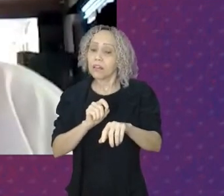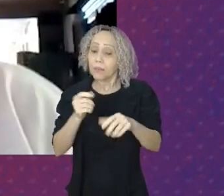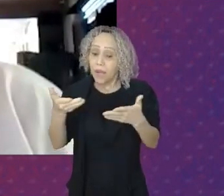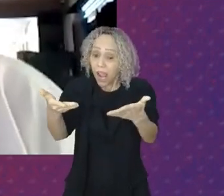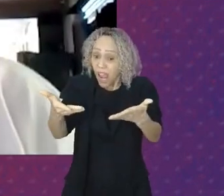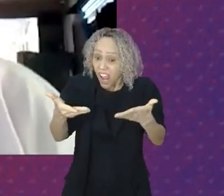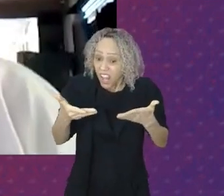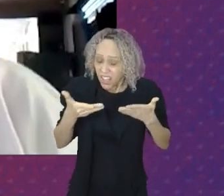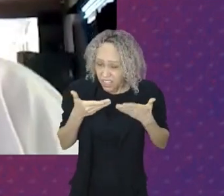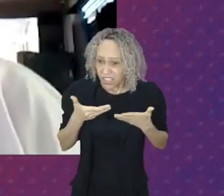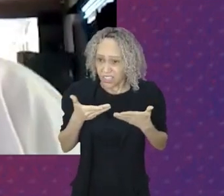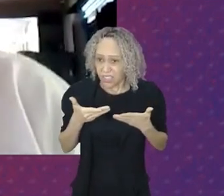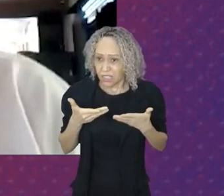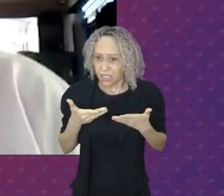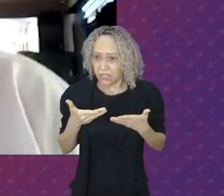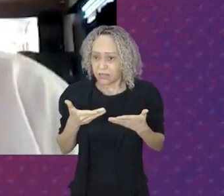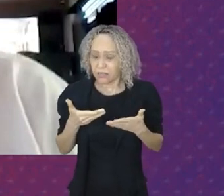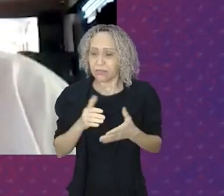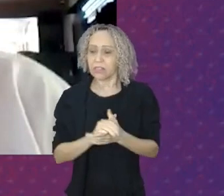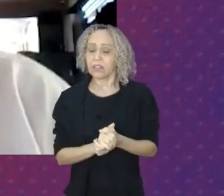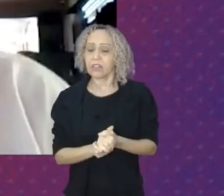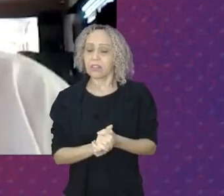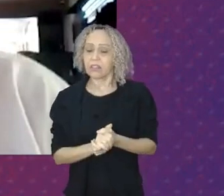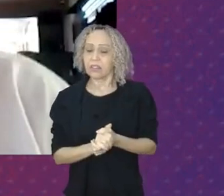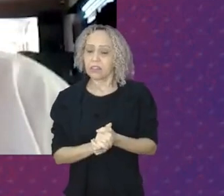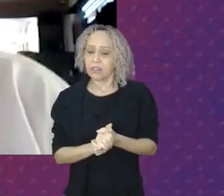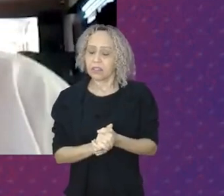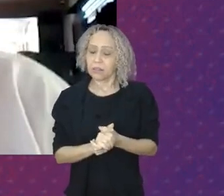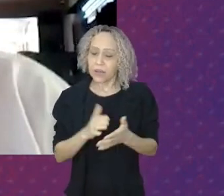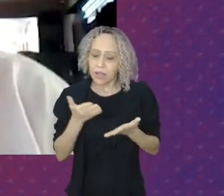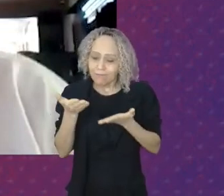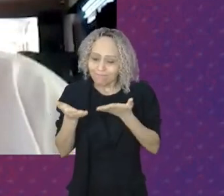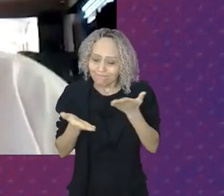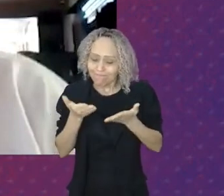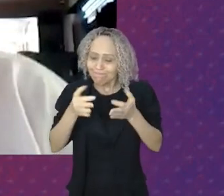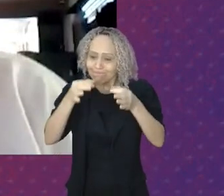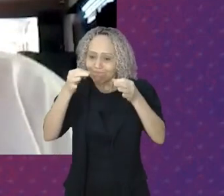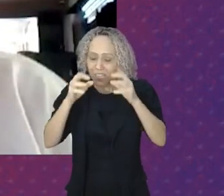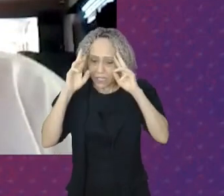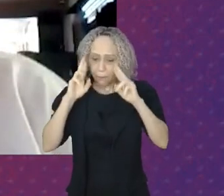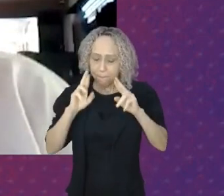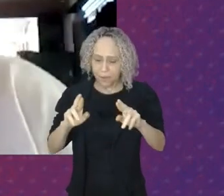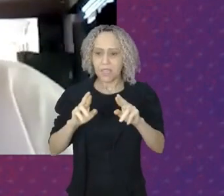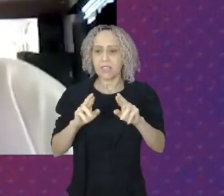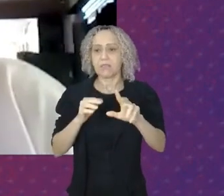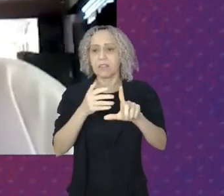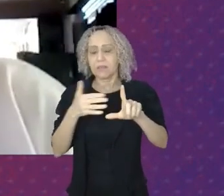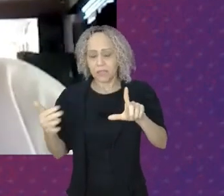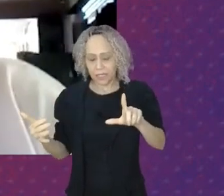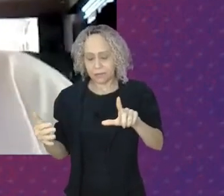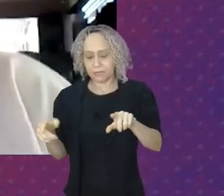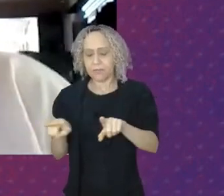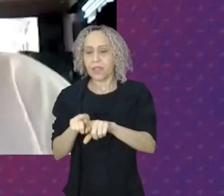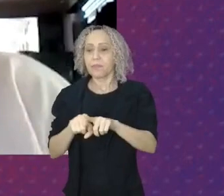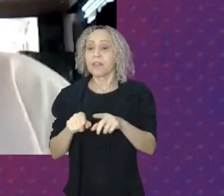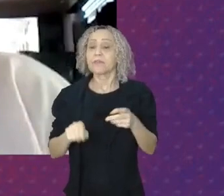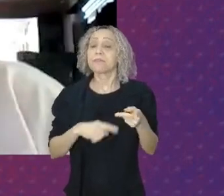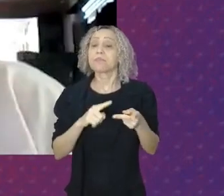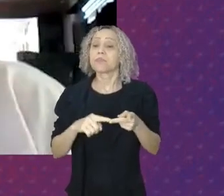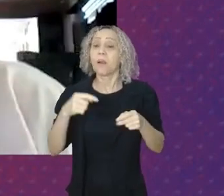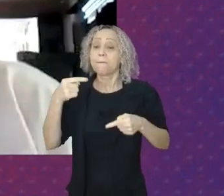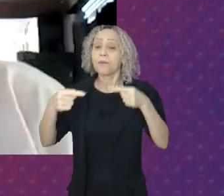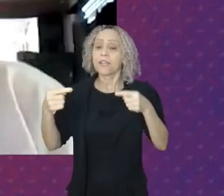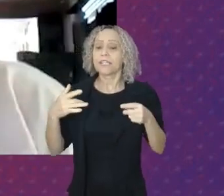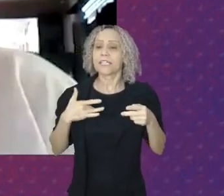sujeitas adentrem o espaço universitário. Precisamos pensar numa política de saúde que contemple